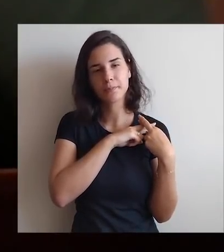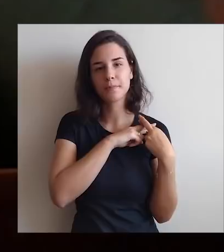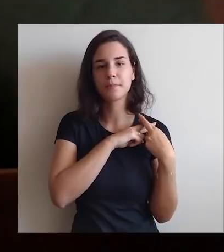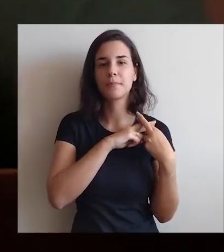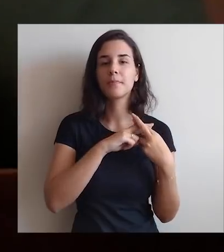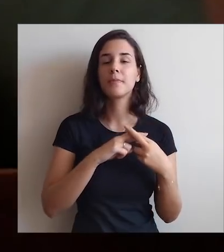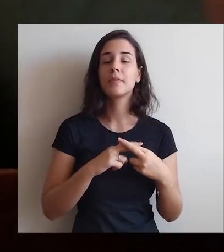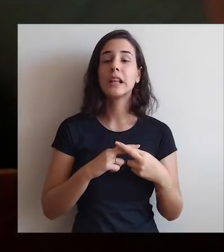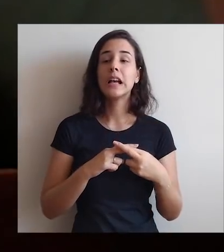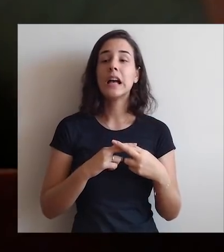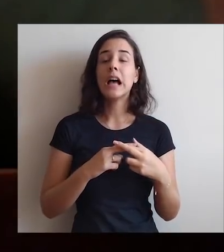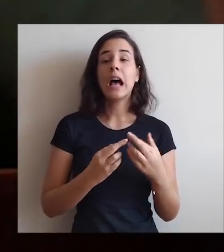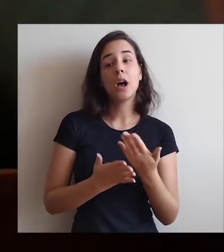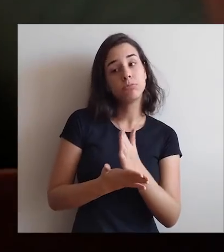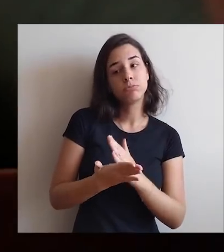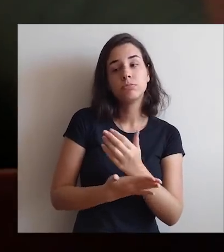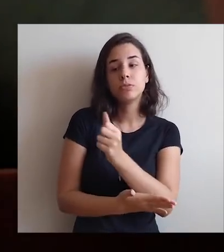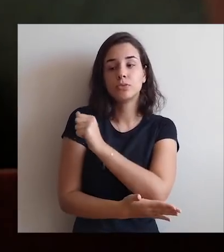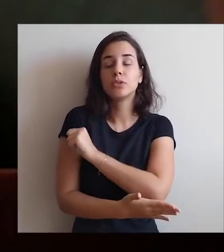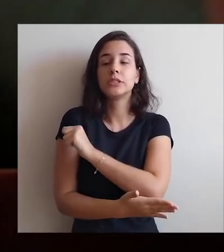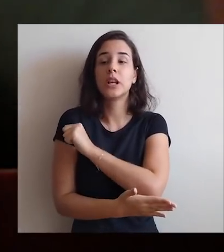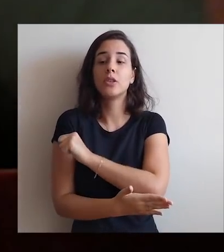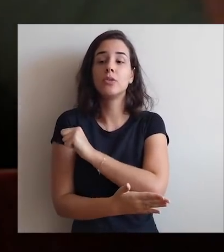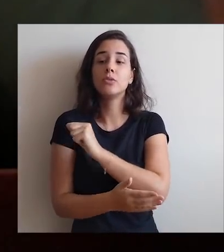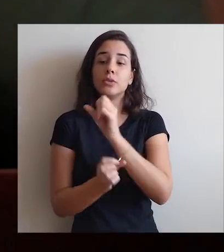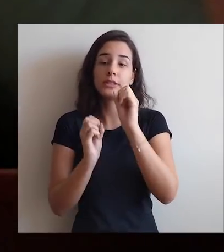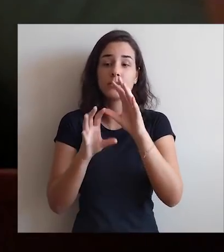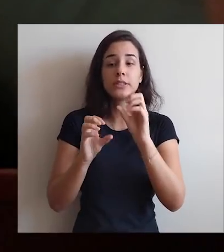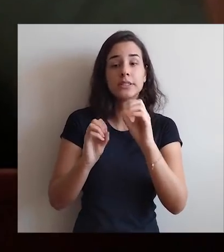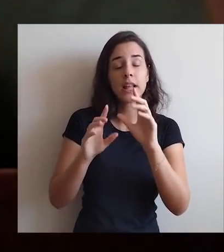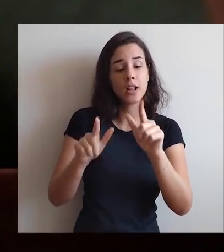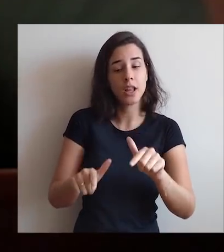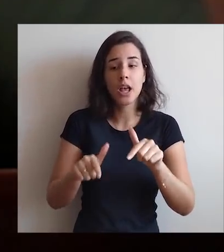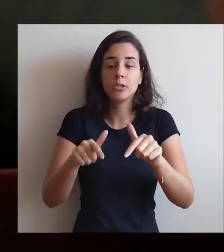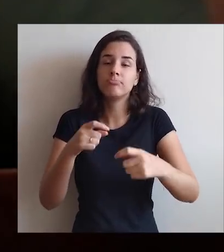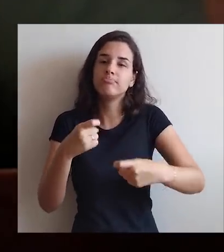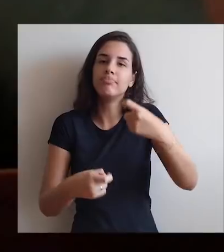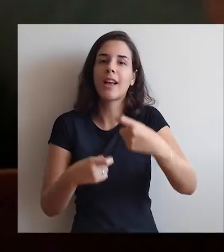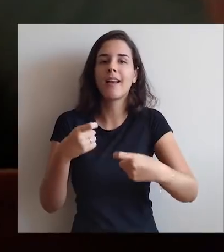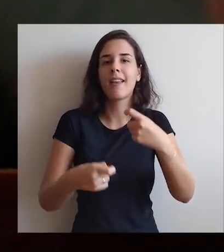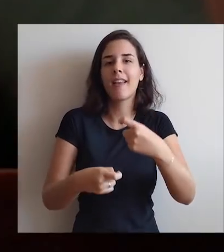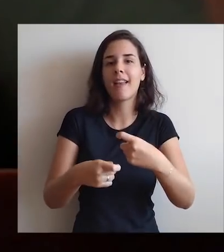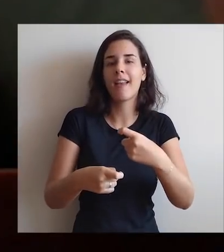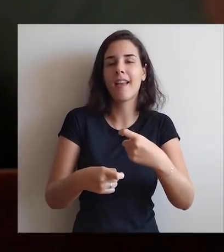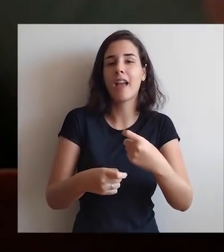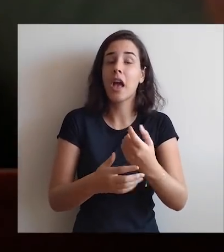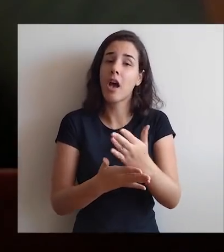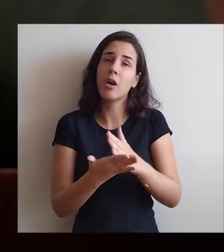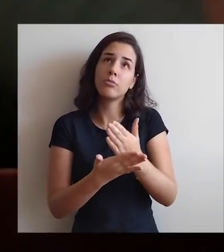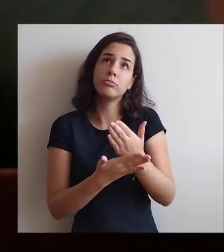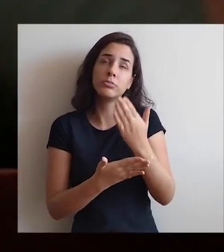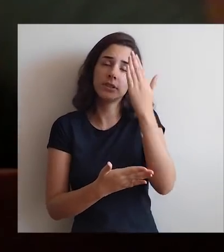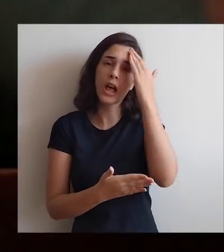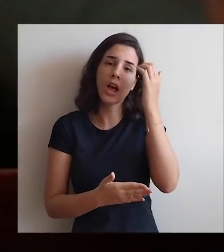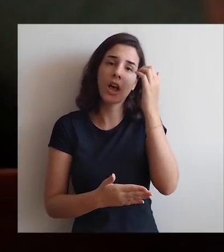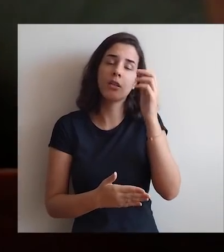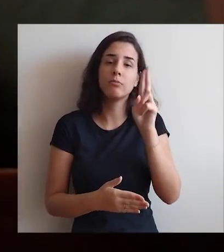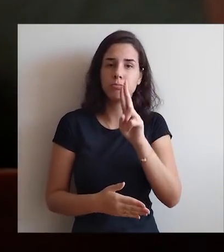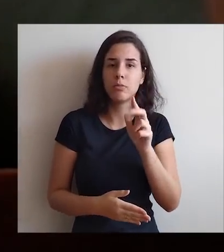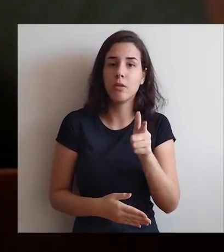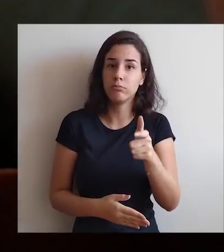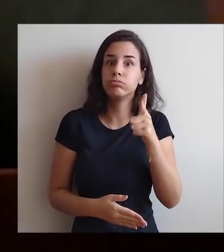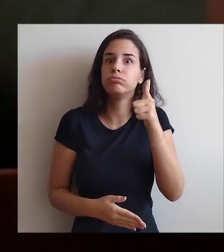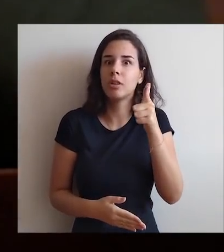me responsabilizar pelas suas palavras. Alguns dos nossos alunos são treinados para ser